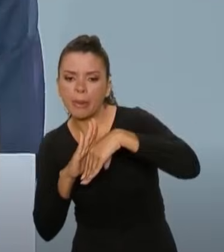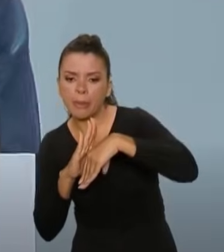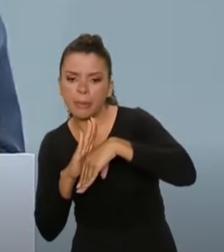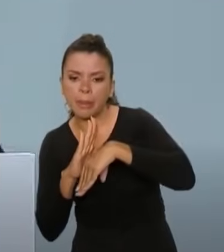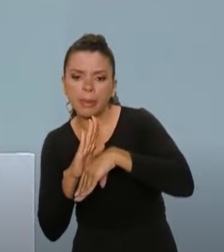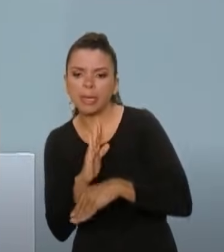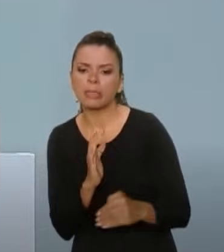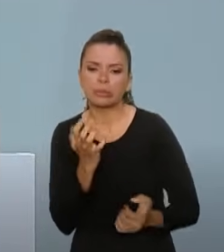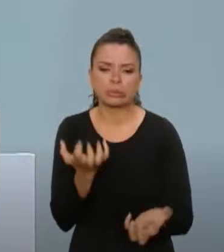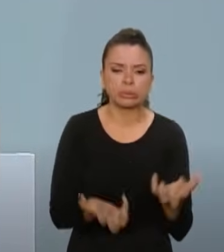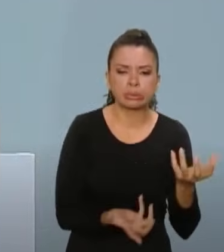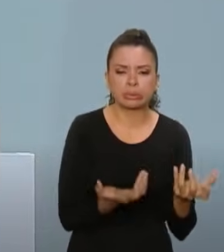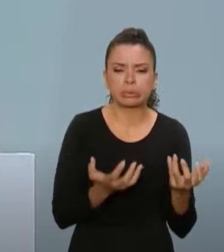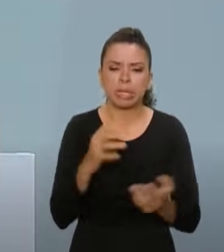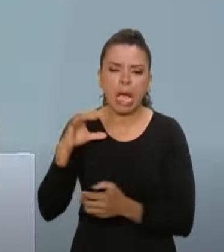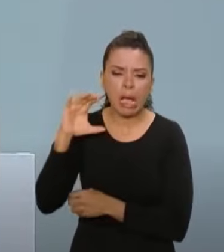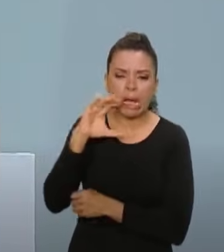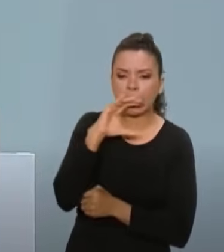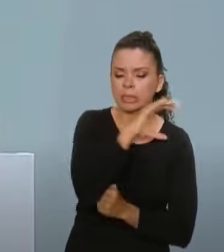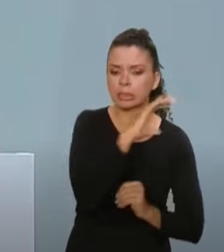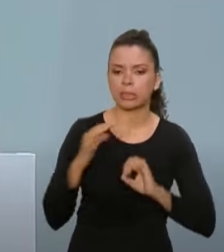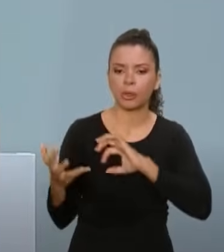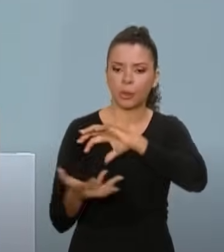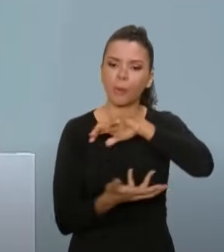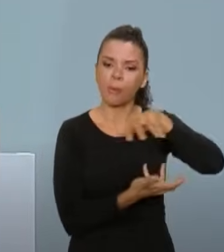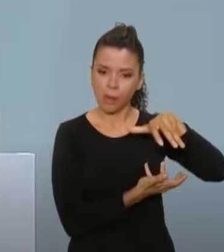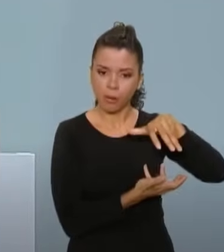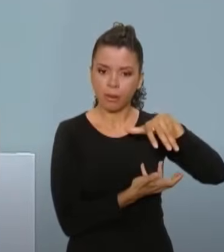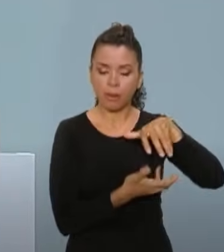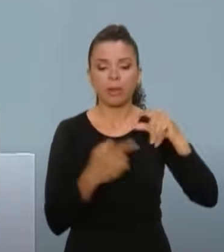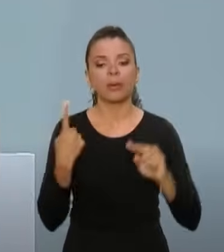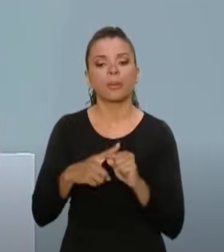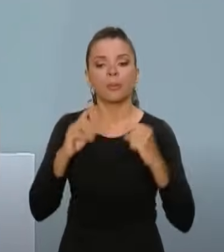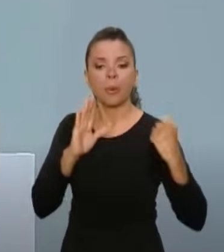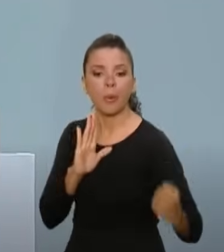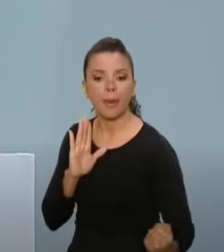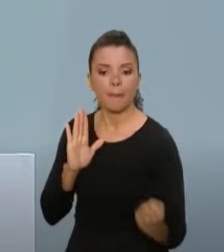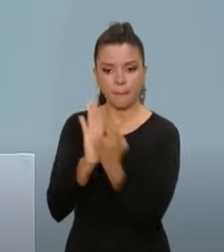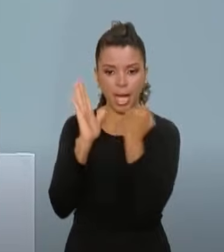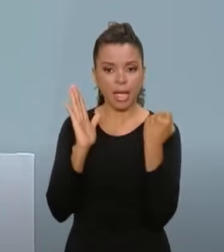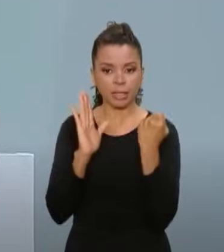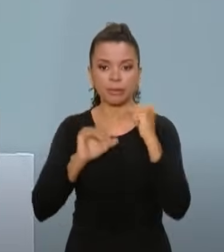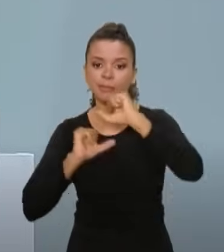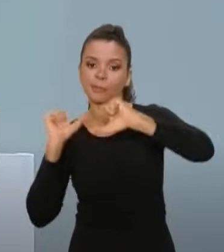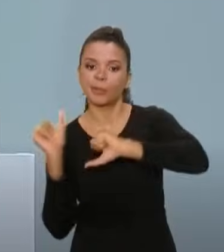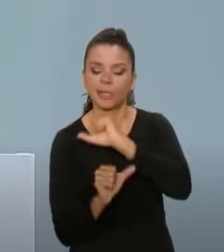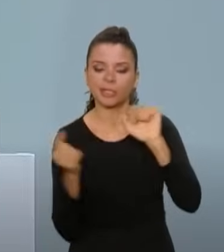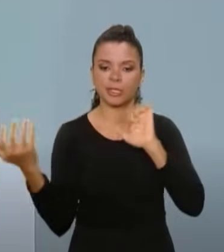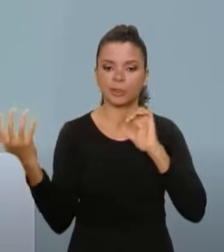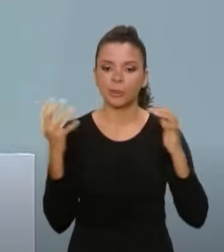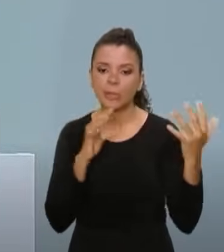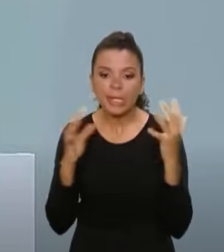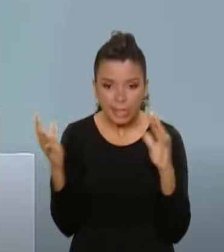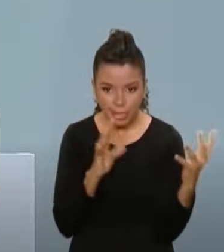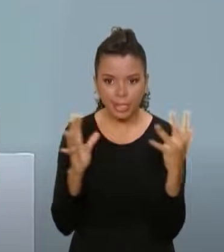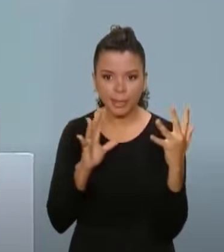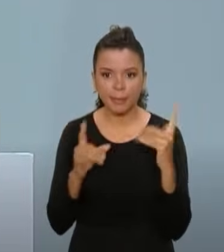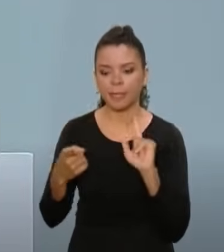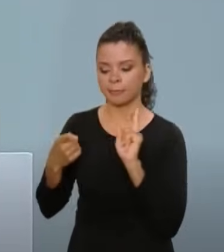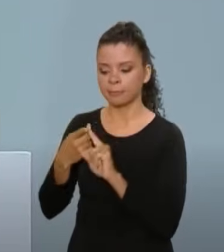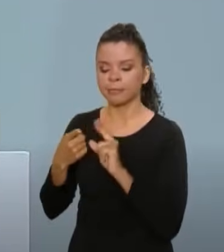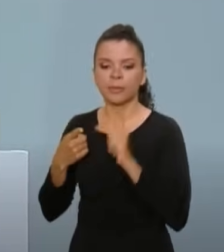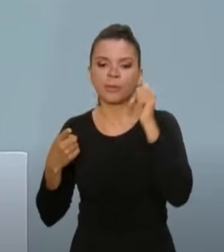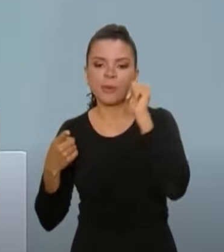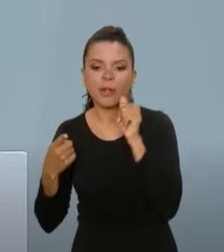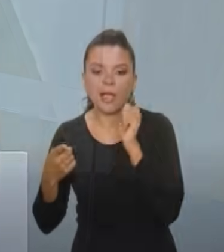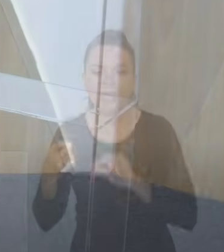avanço. O impacto desproporcional da mudança do clima sobre mulheres, afrodescendentes,